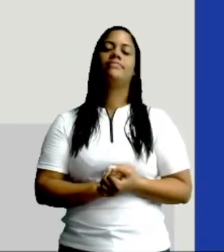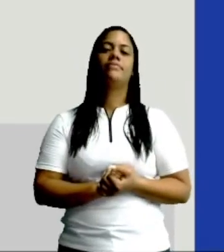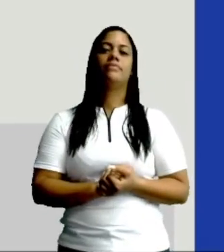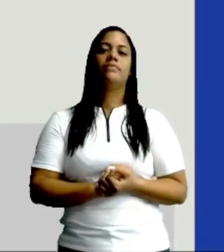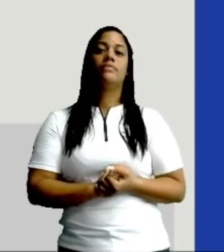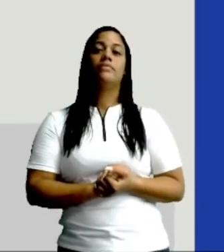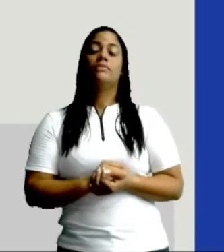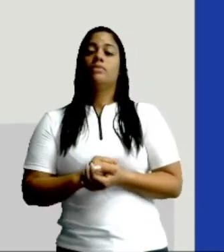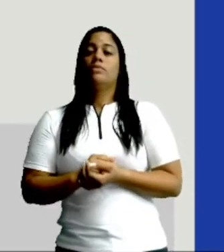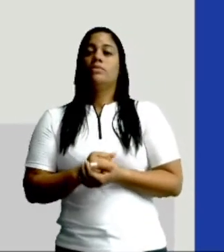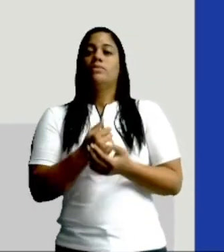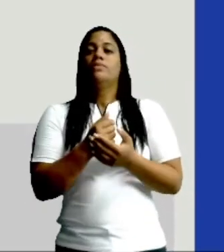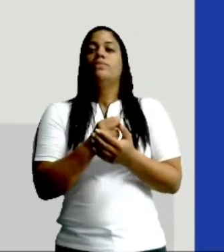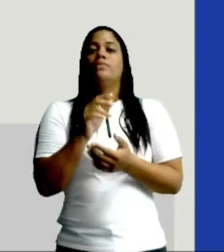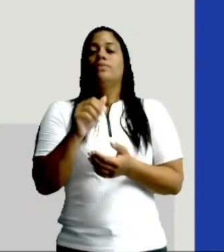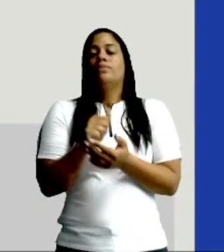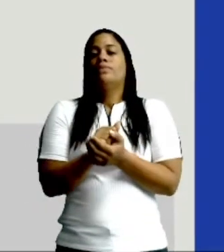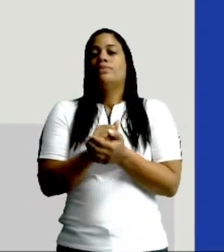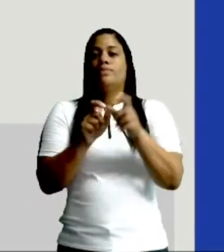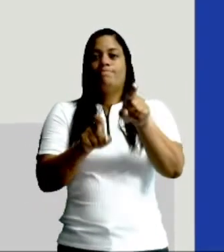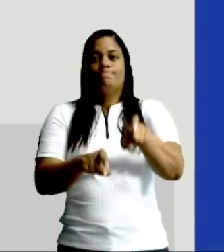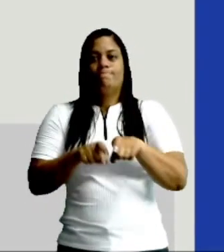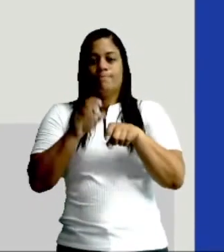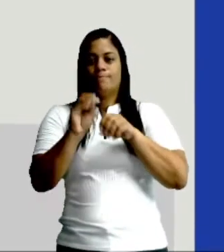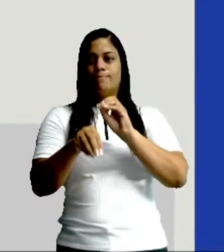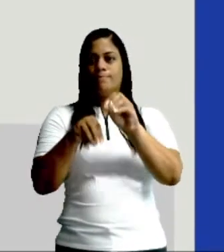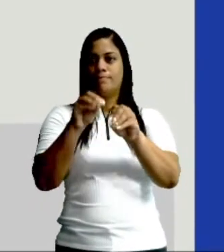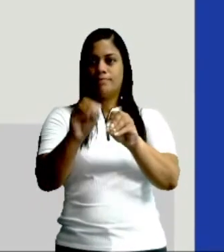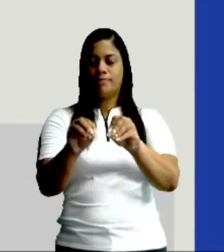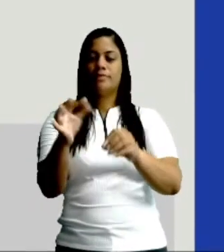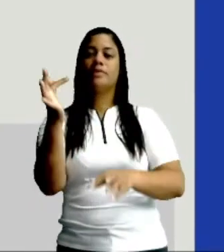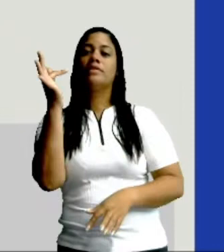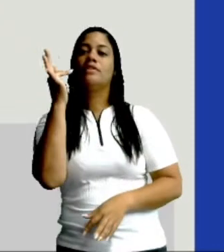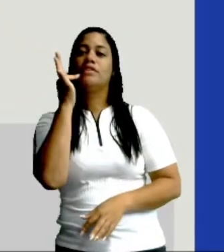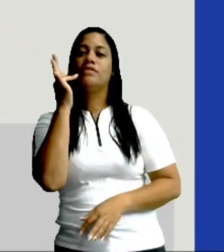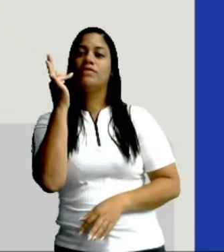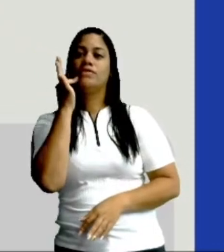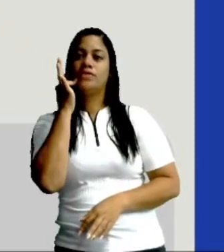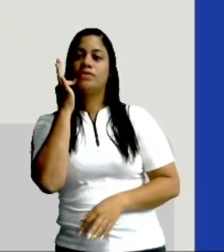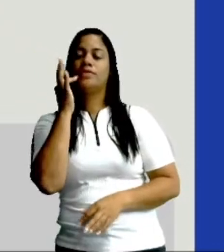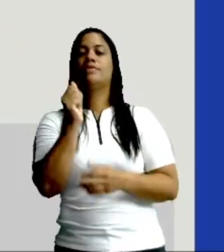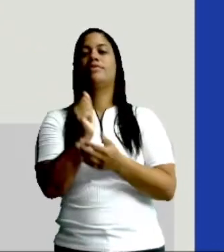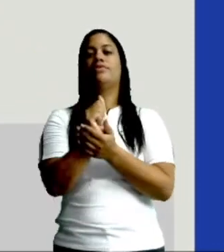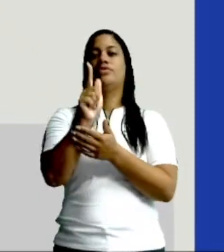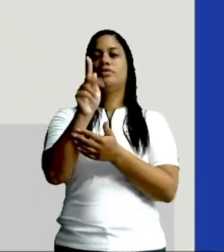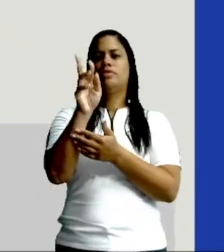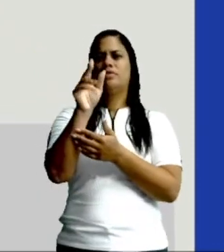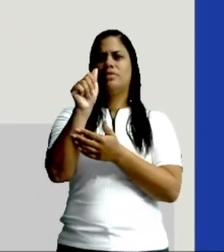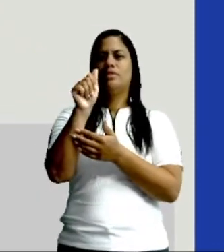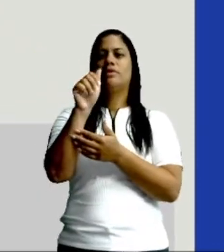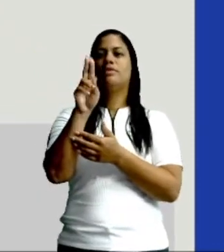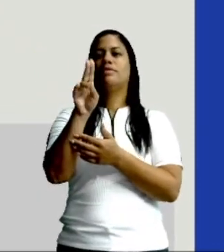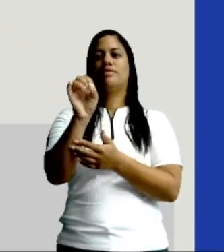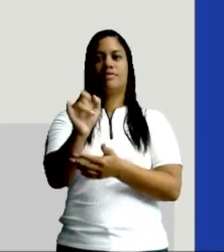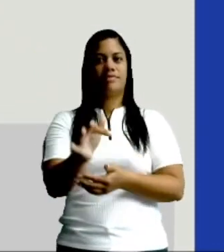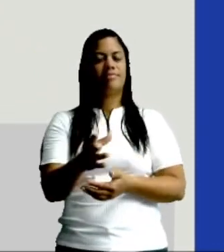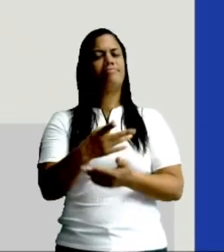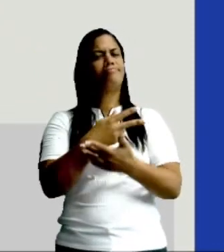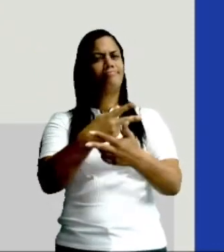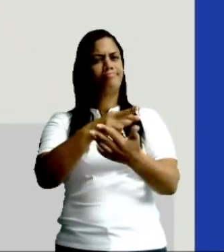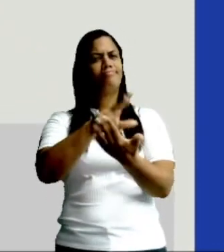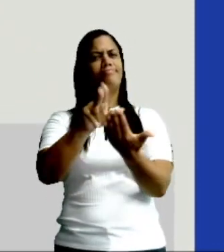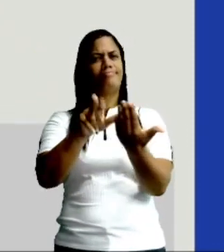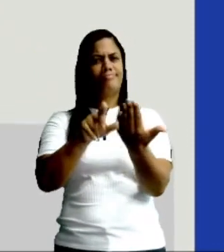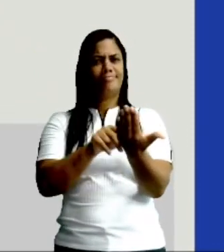quanto à agricultura, está voltada para um plantio de frutas tropicais, grãos, tubérculos e hortaliças, e